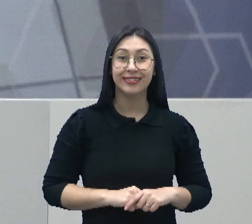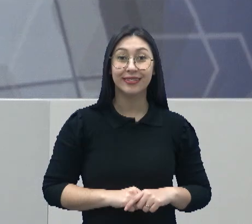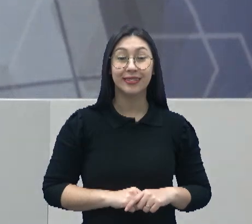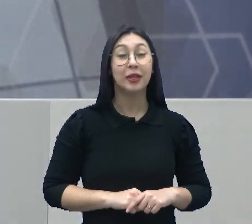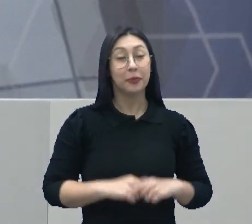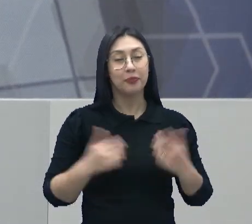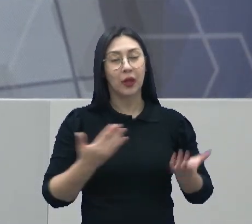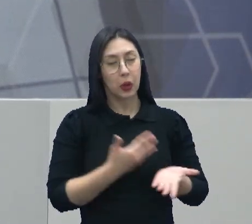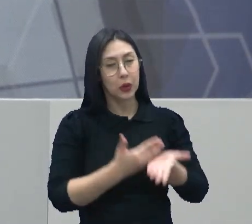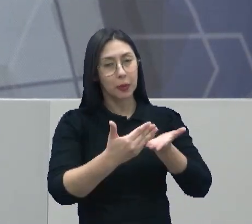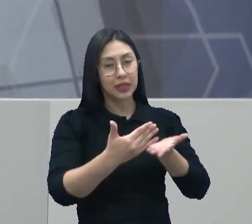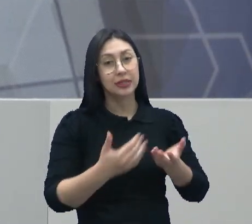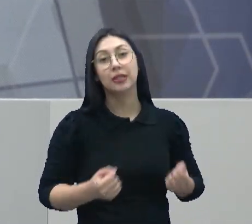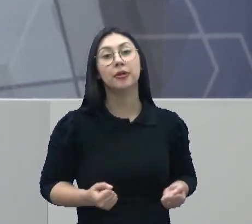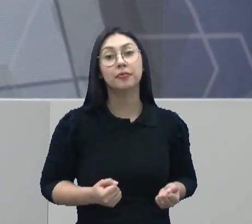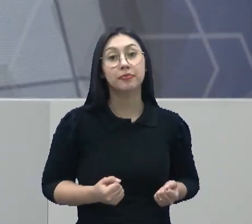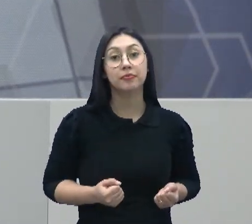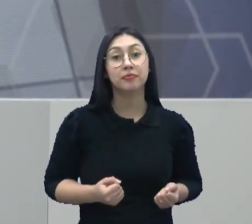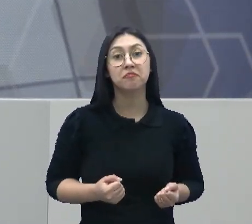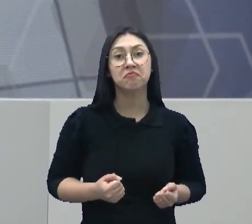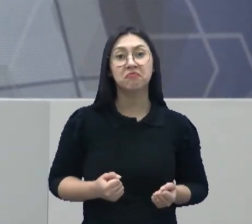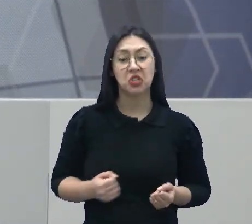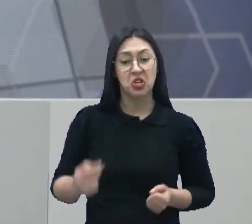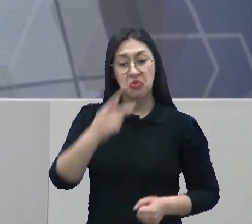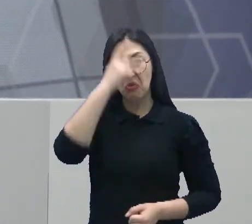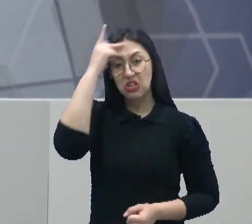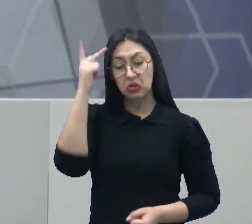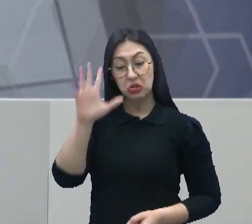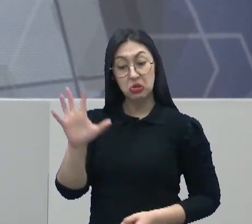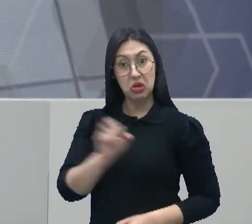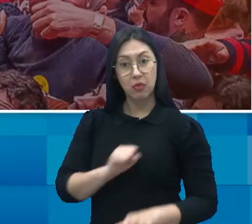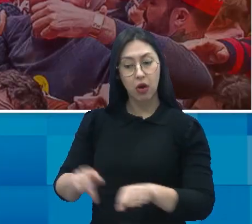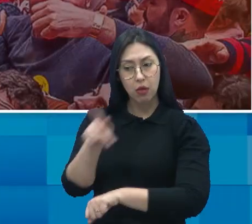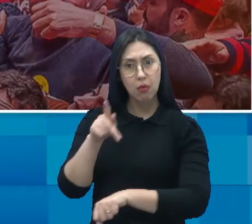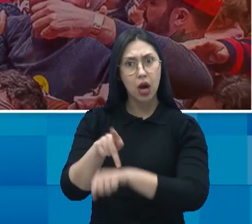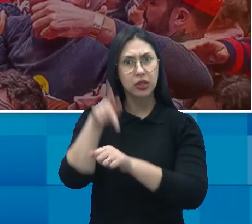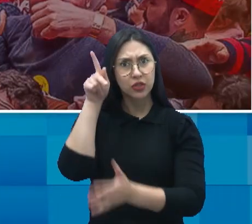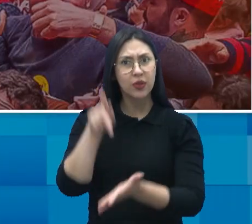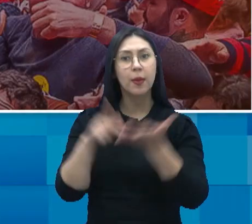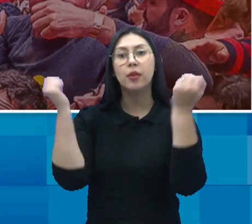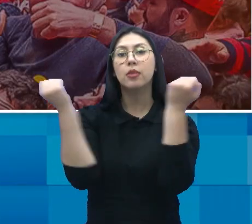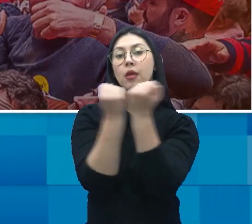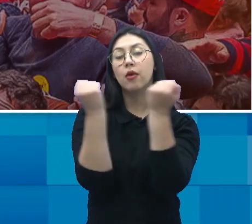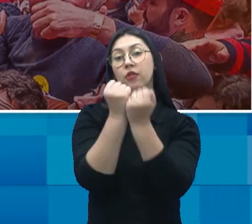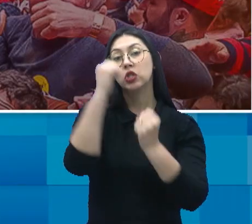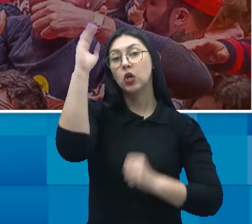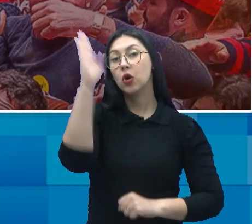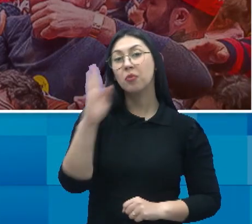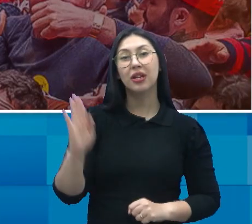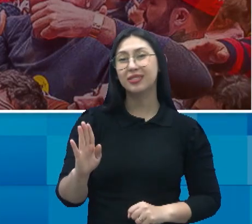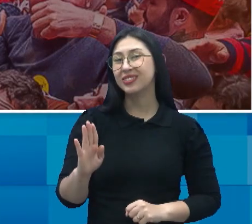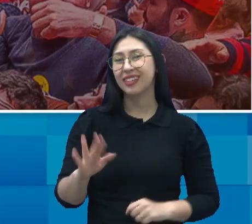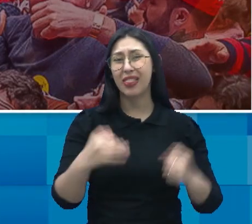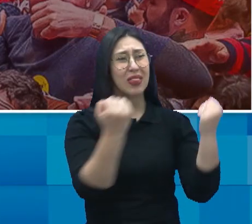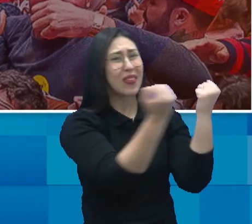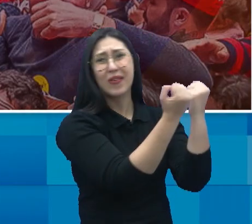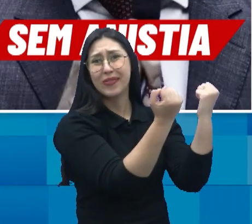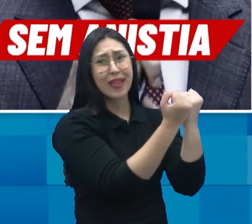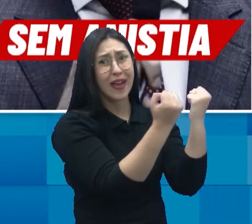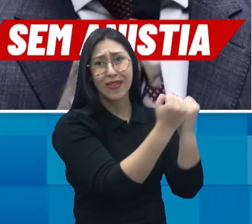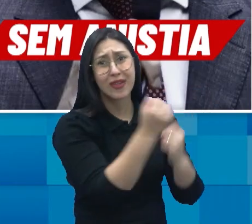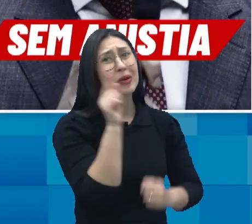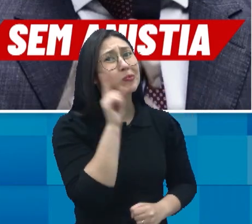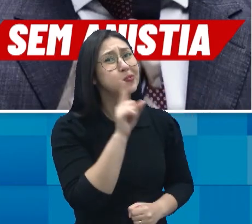começar aqui. Patriotas de verdade defende o Brasil, não os Estados Unidos.